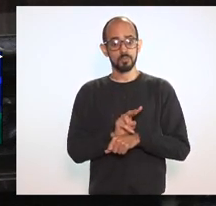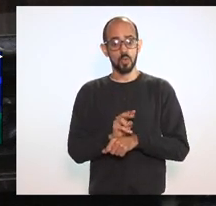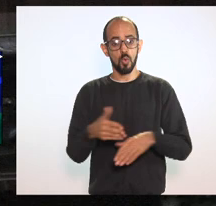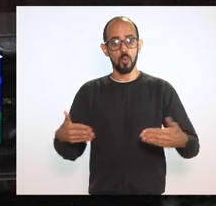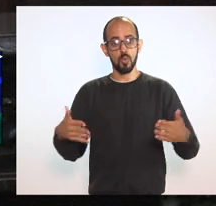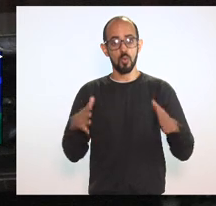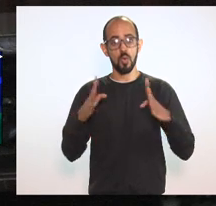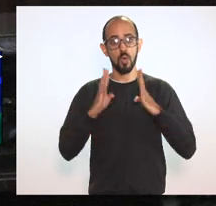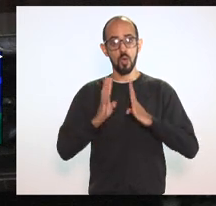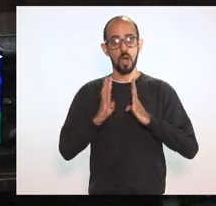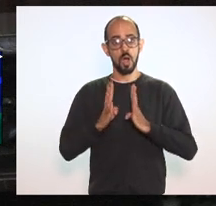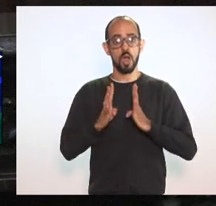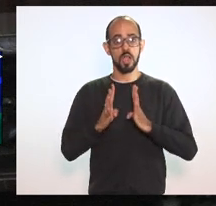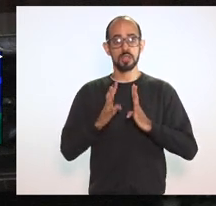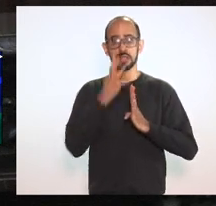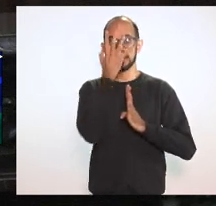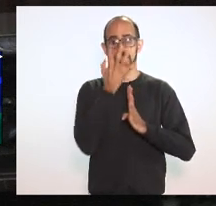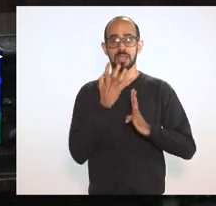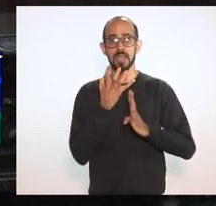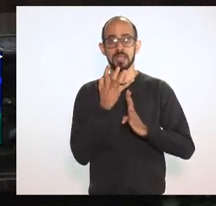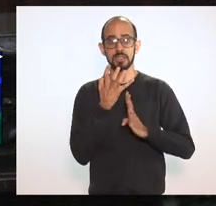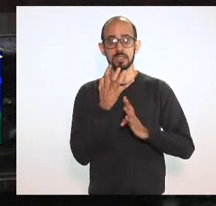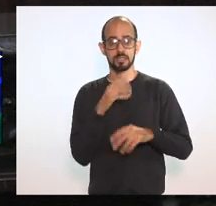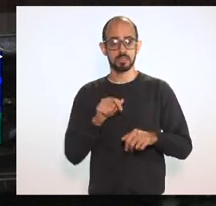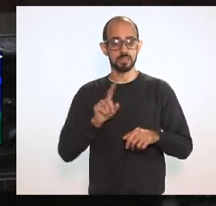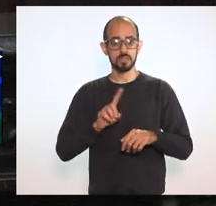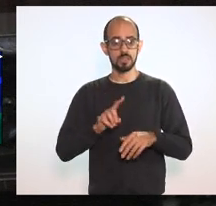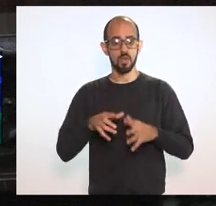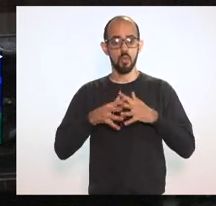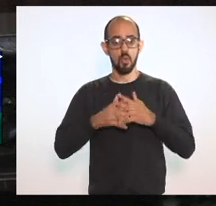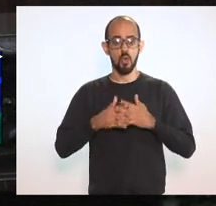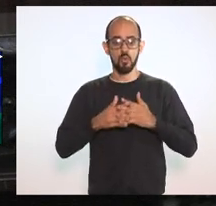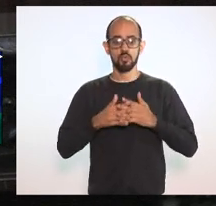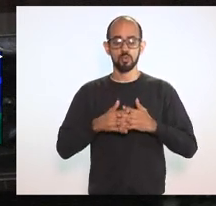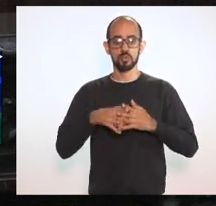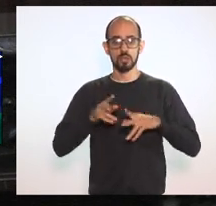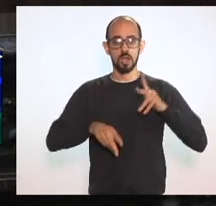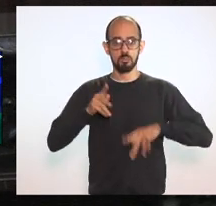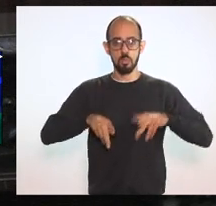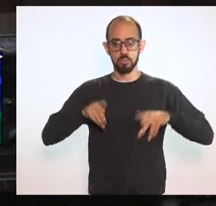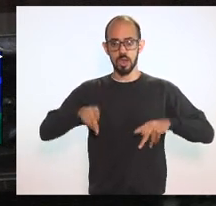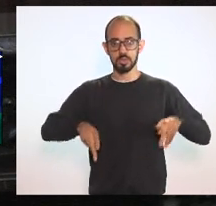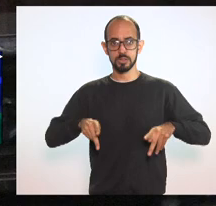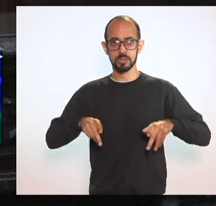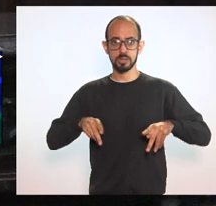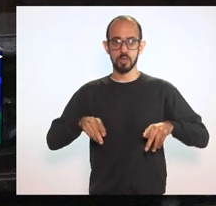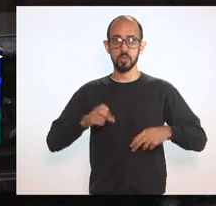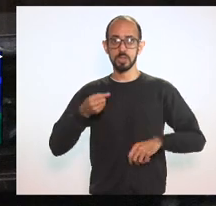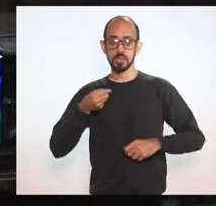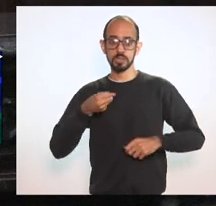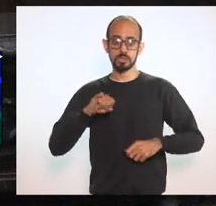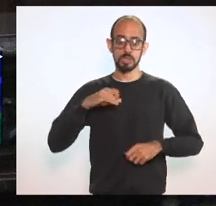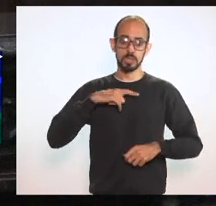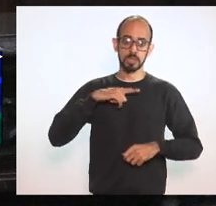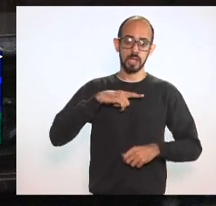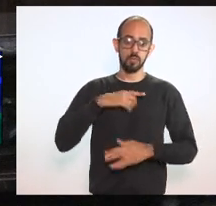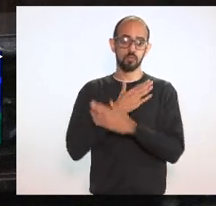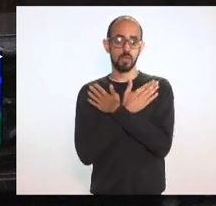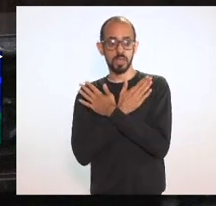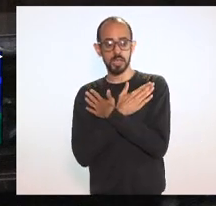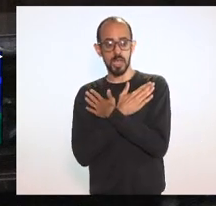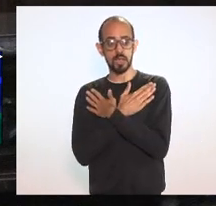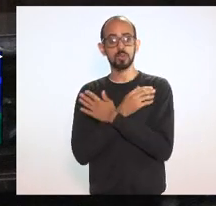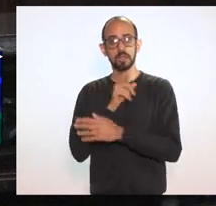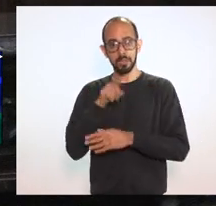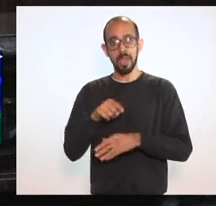sérias e objetivas que não confundem a população que terá um feriado ou restrições para se